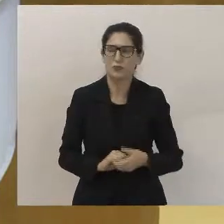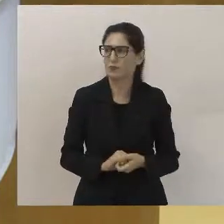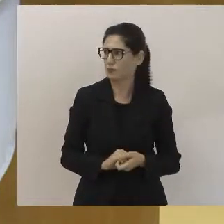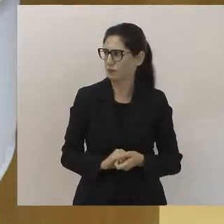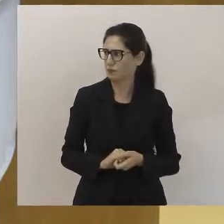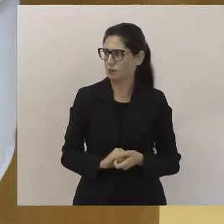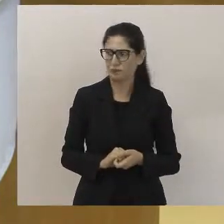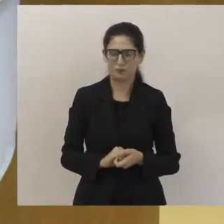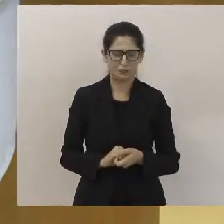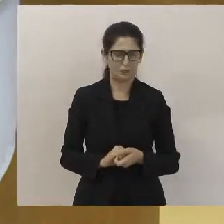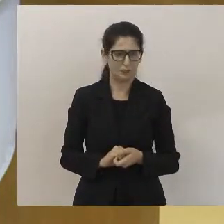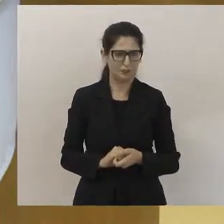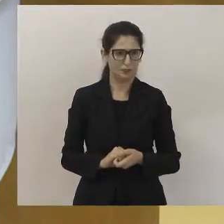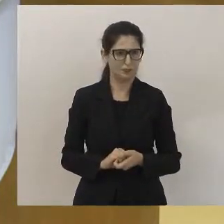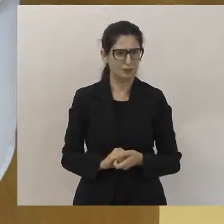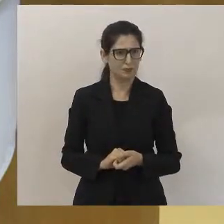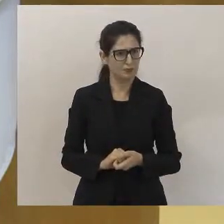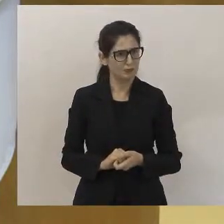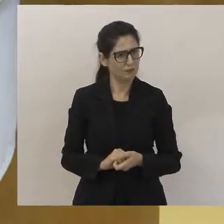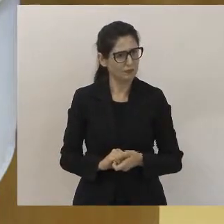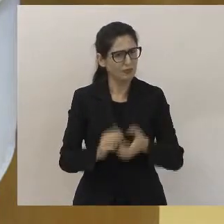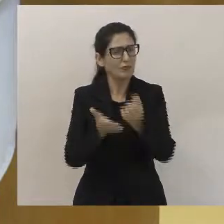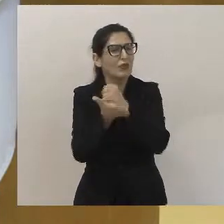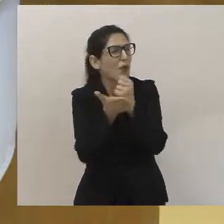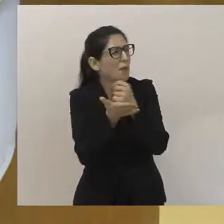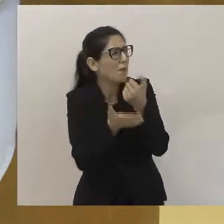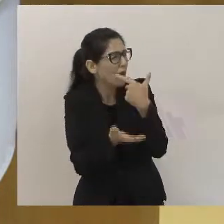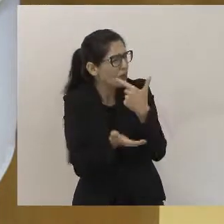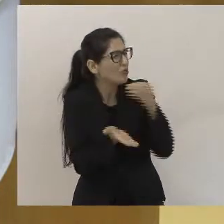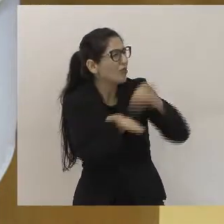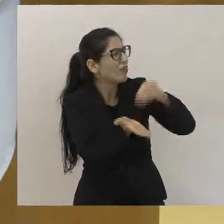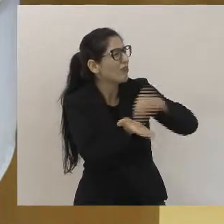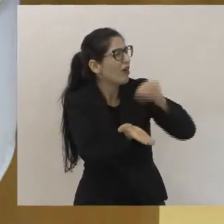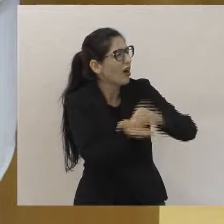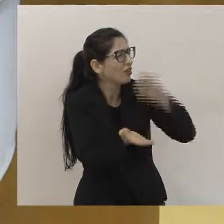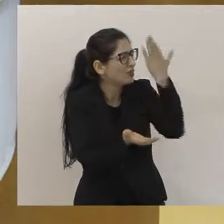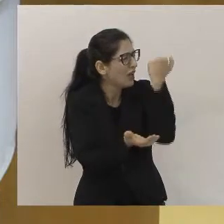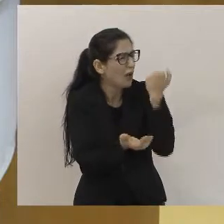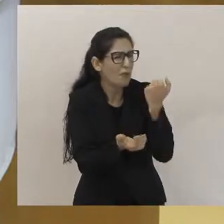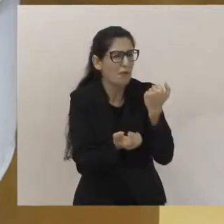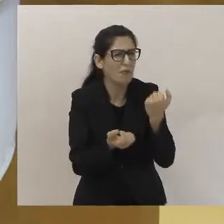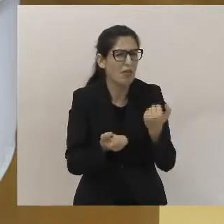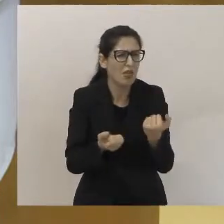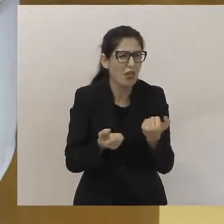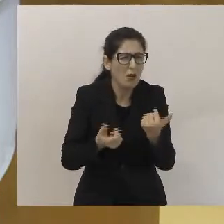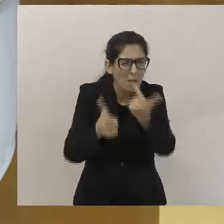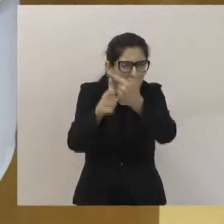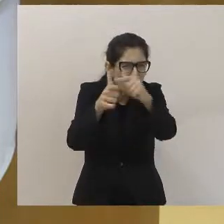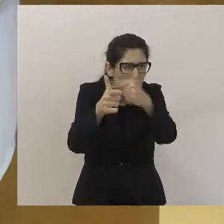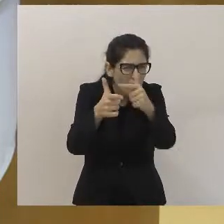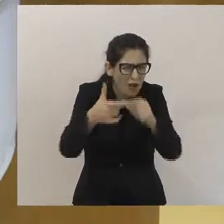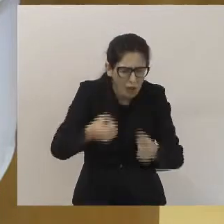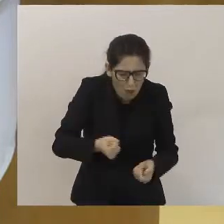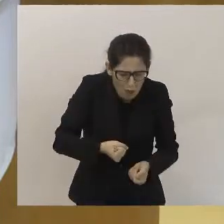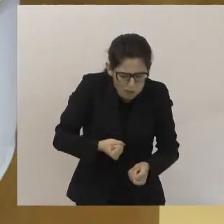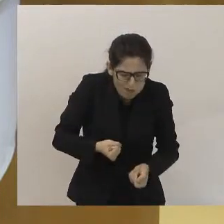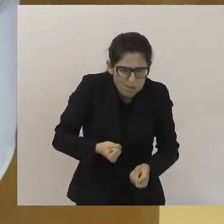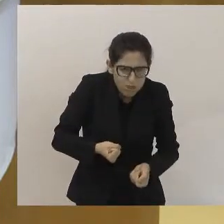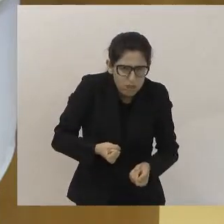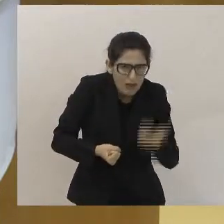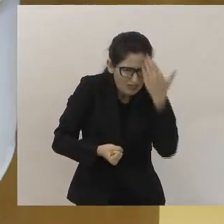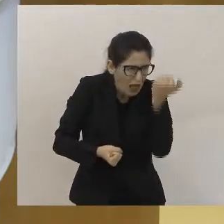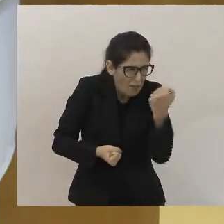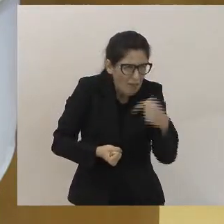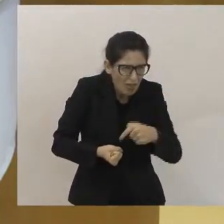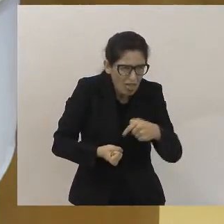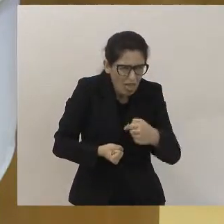seu remédio você tá falando a gente já sabe até com remédio que é o remédio para uma roda não é é isso remédio já foi levantado aqui